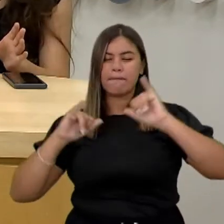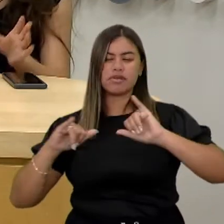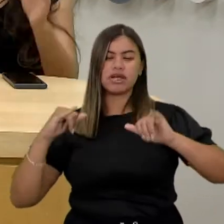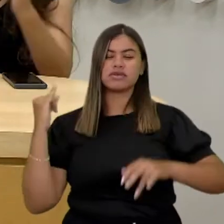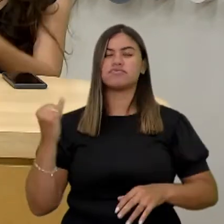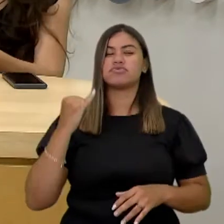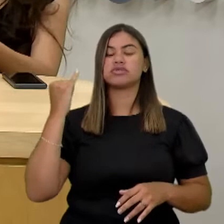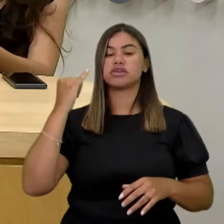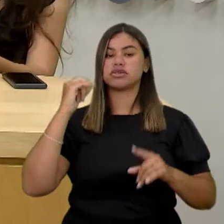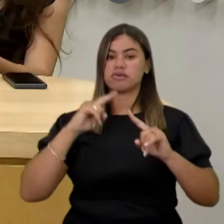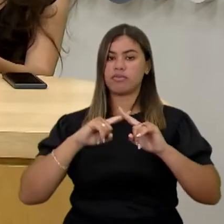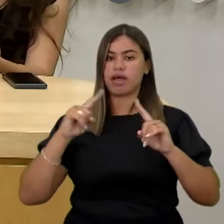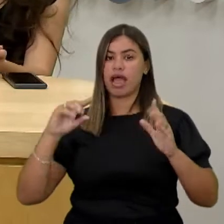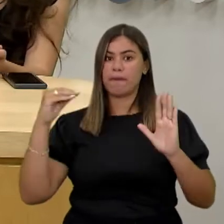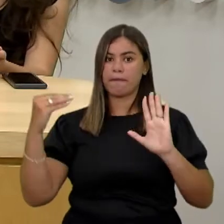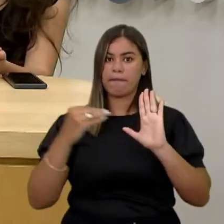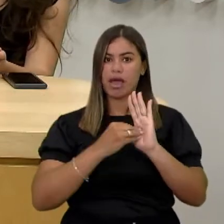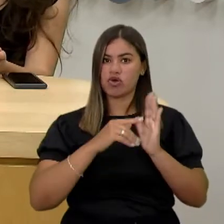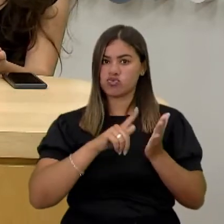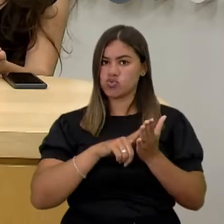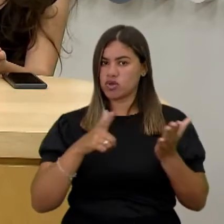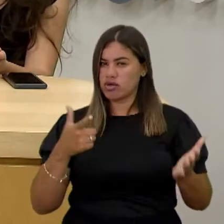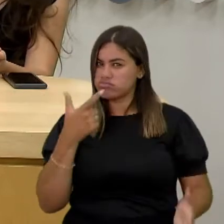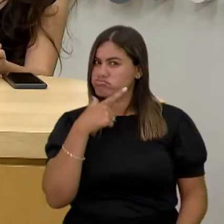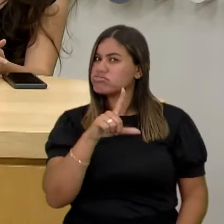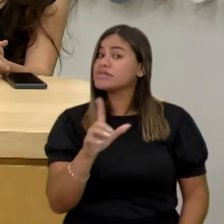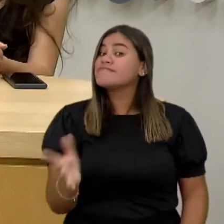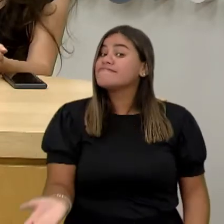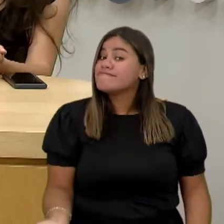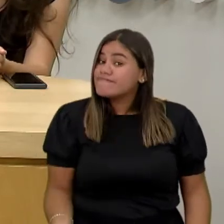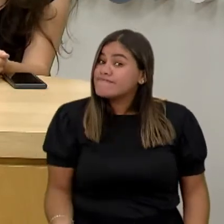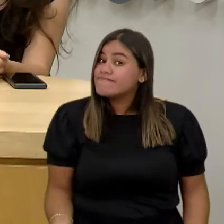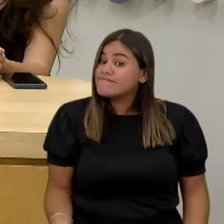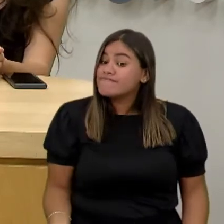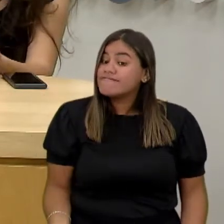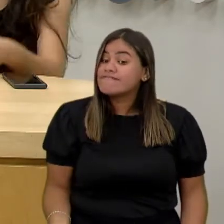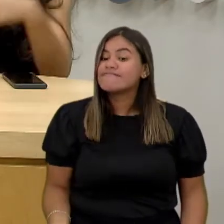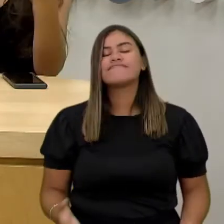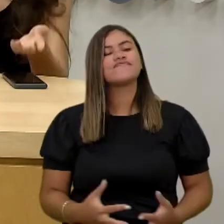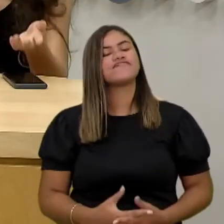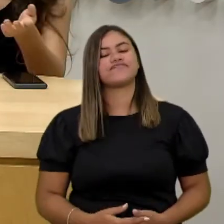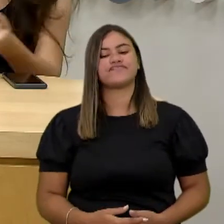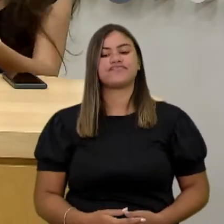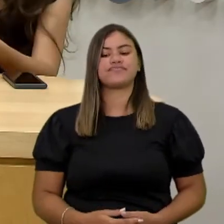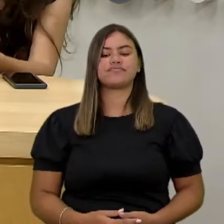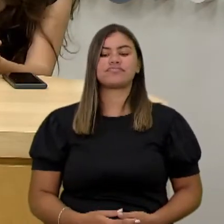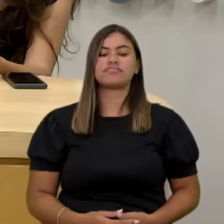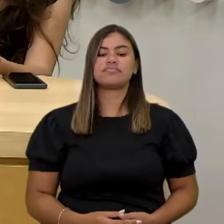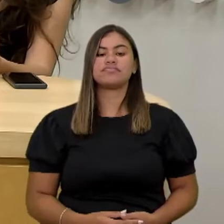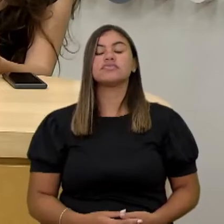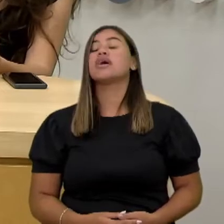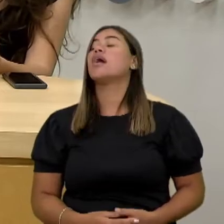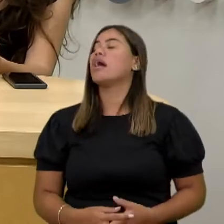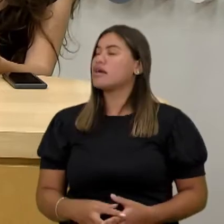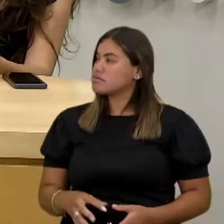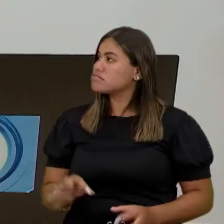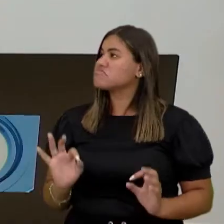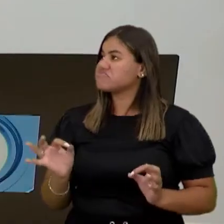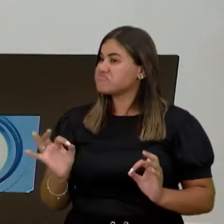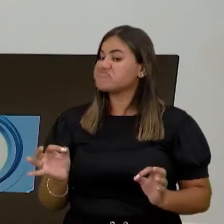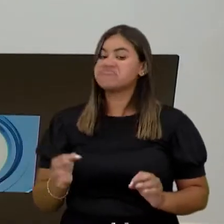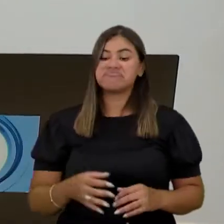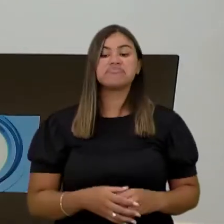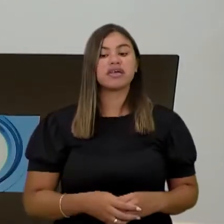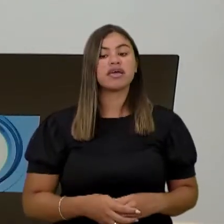importante, mas será que ele vai conseguir publicar? É verdade. Essa notícia, essa reportagem? Perfeito, porque assim, você